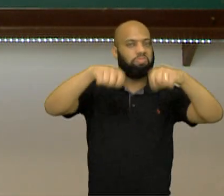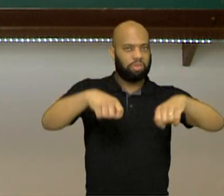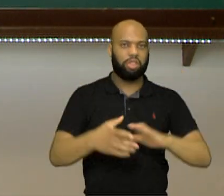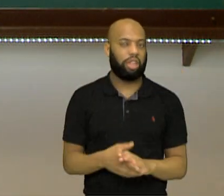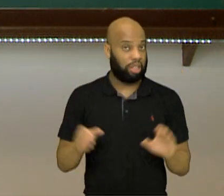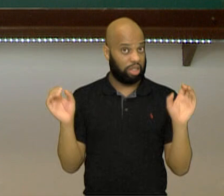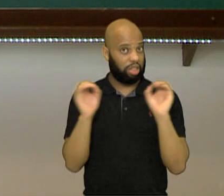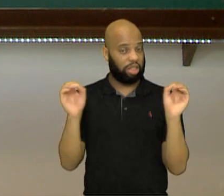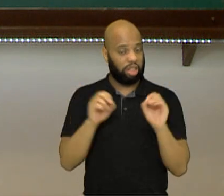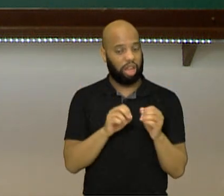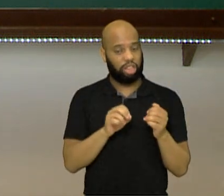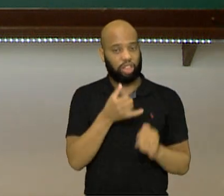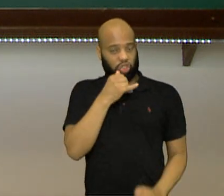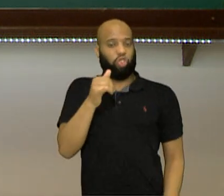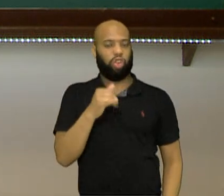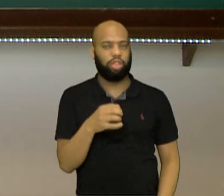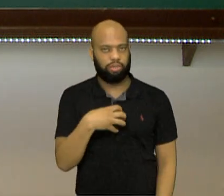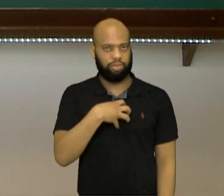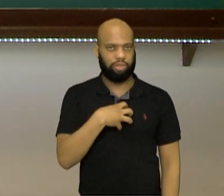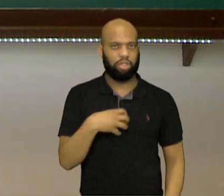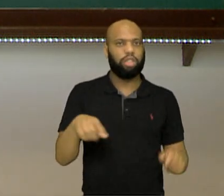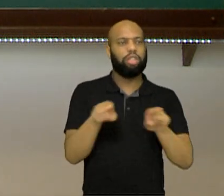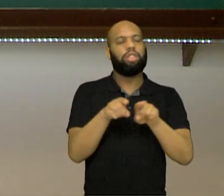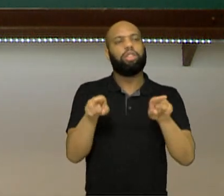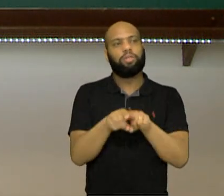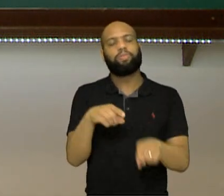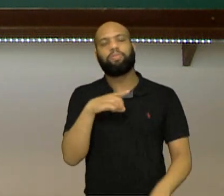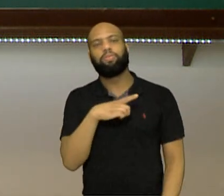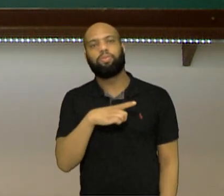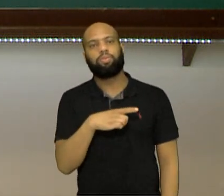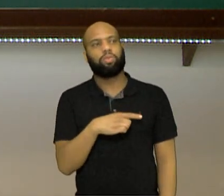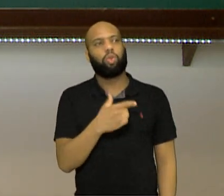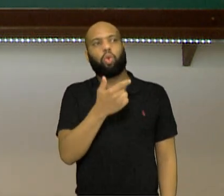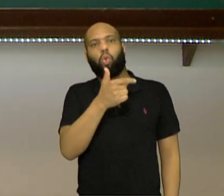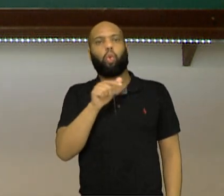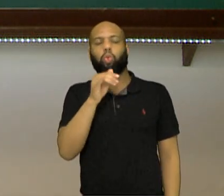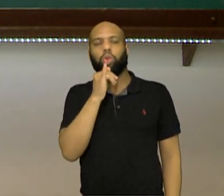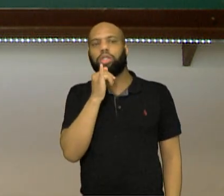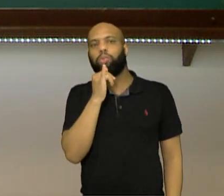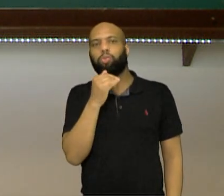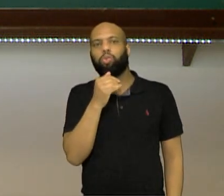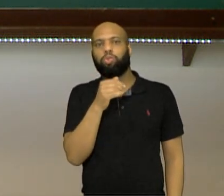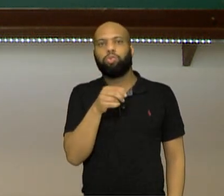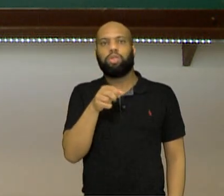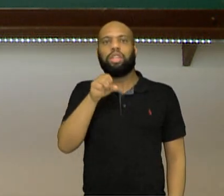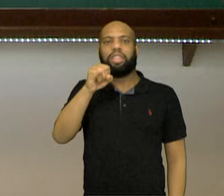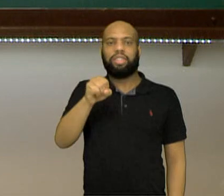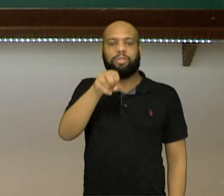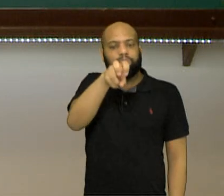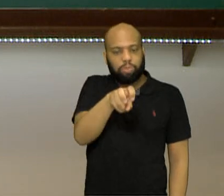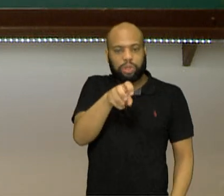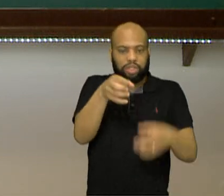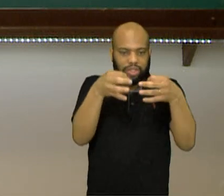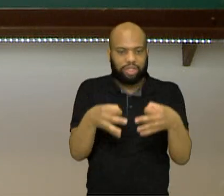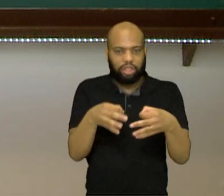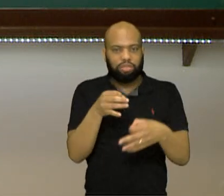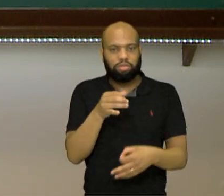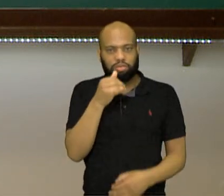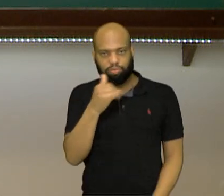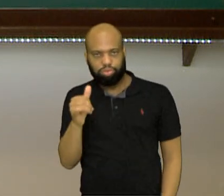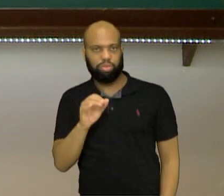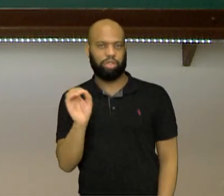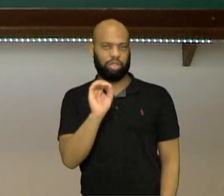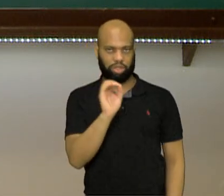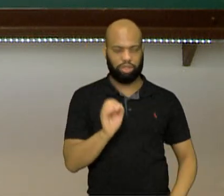fio e um outro material metálico qualquer, próximo, ele não vai levar uma descarga elétrica,